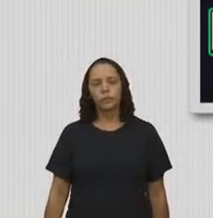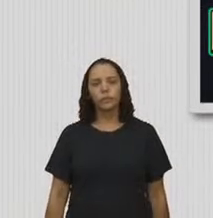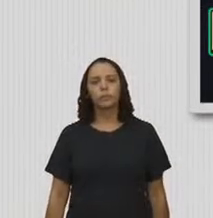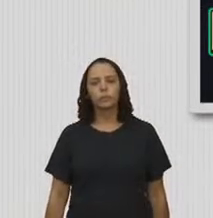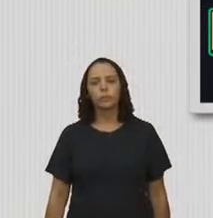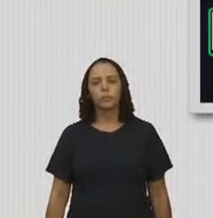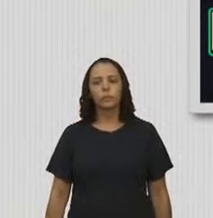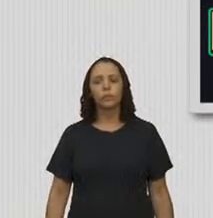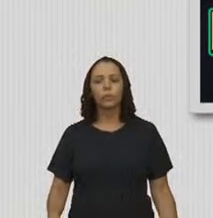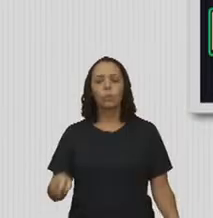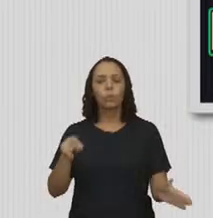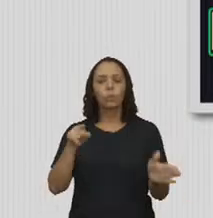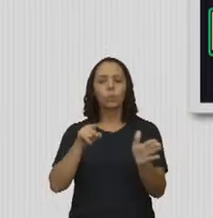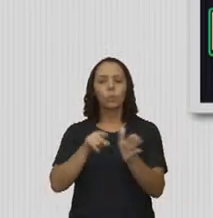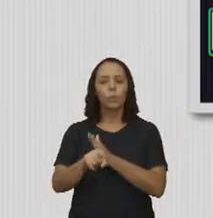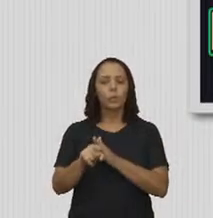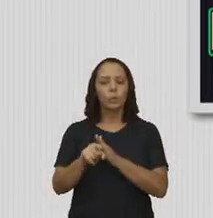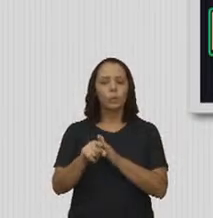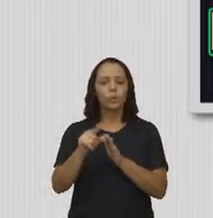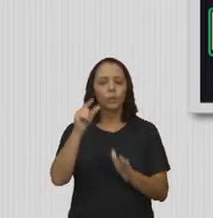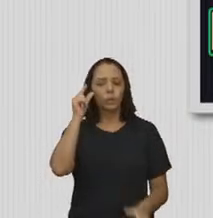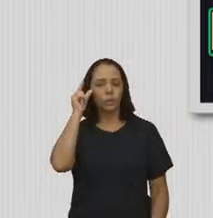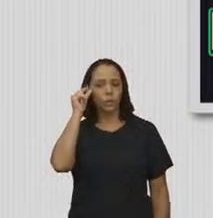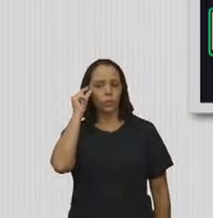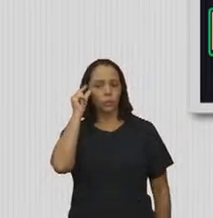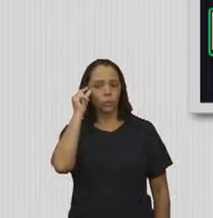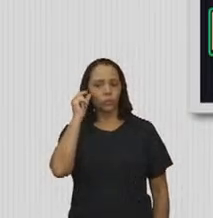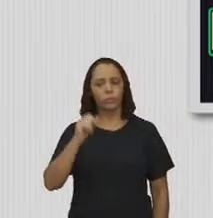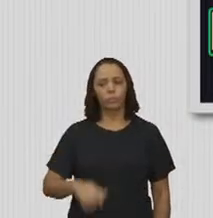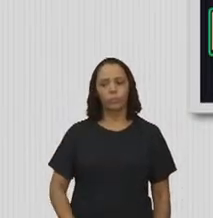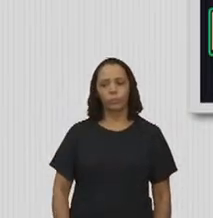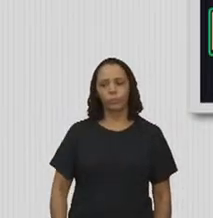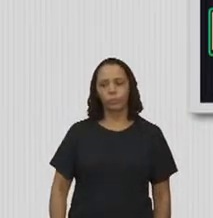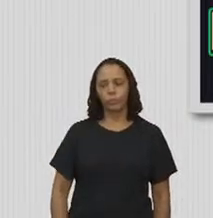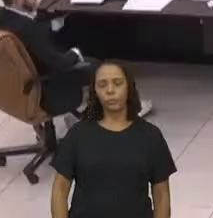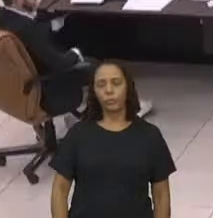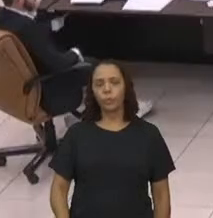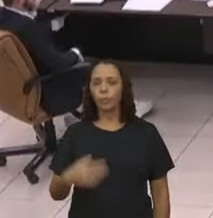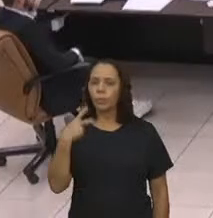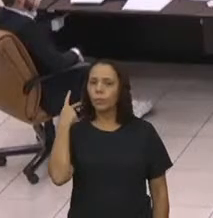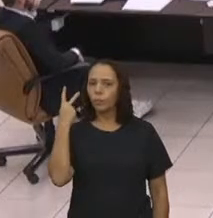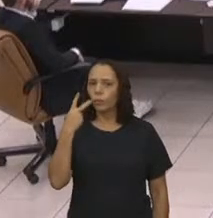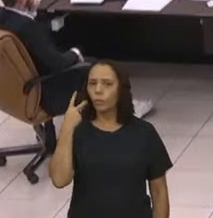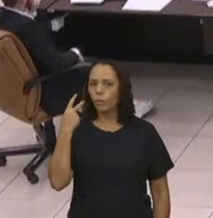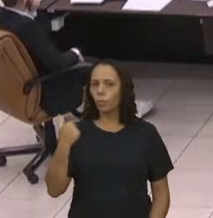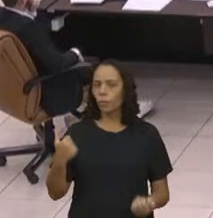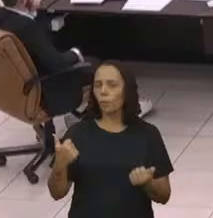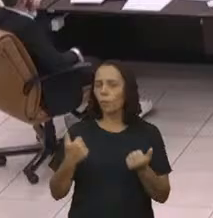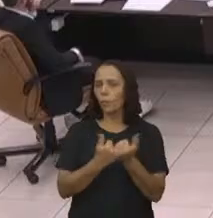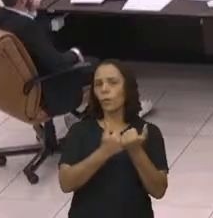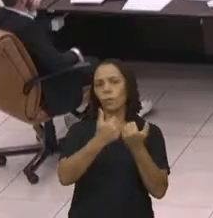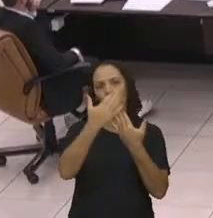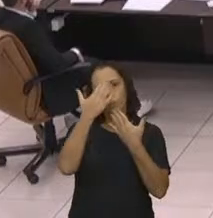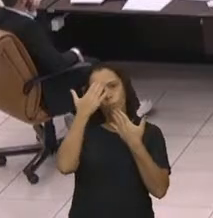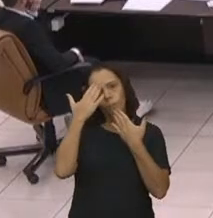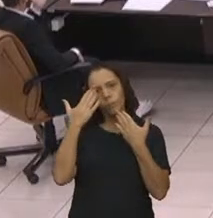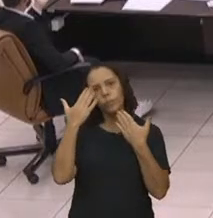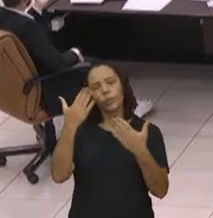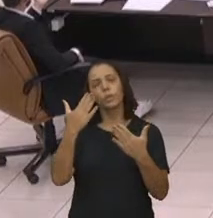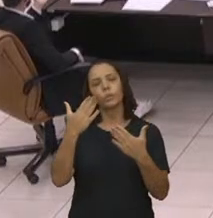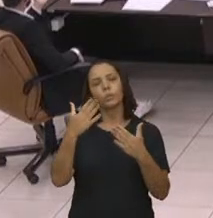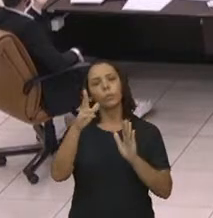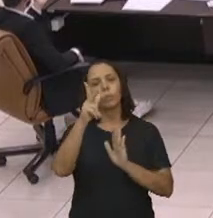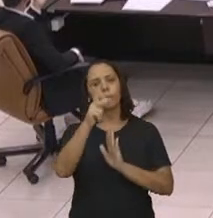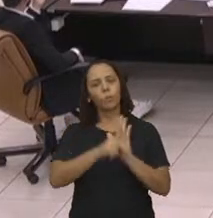Como vota o vereador Jean Araújo? Eu queria aqui só agradecer os vereadores pelo apoio de vocês, né? Esse programa aí tão importante que a gente criou em 2018,